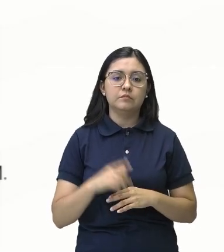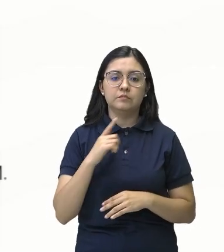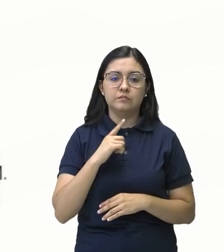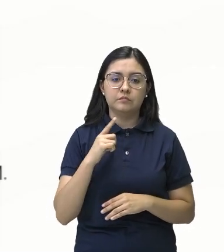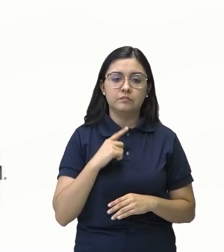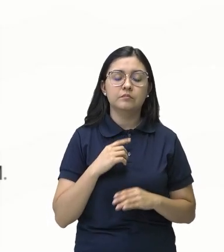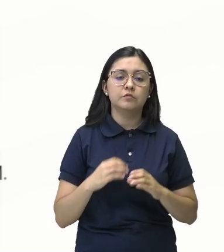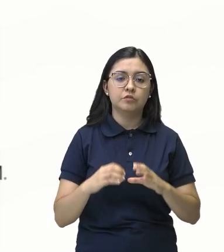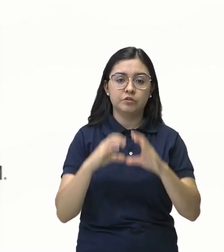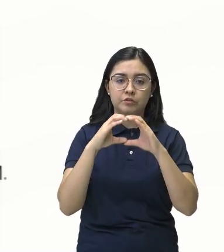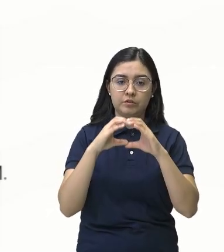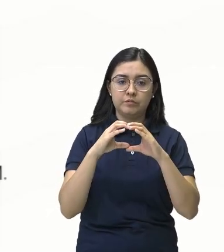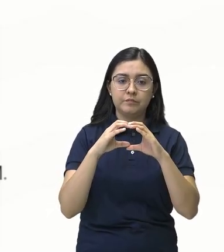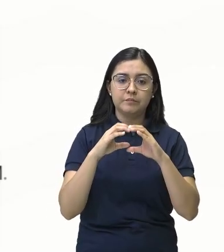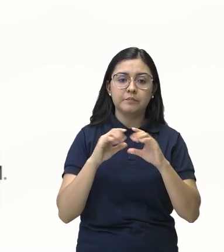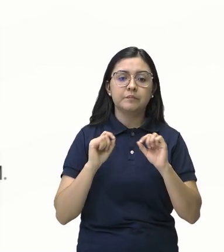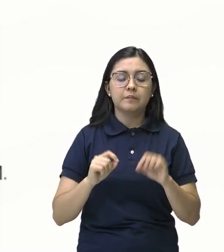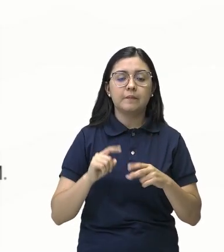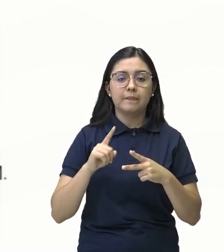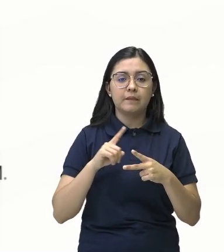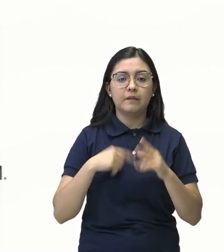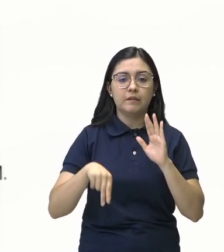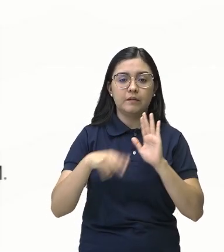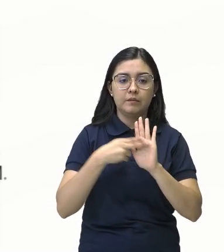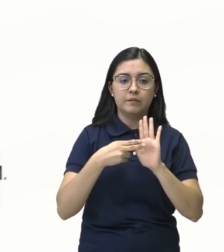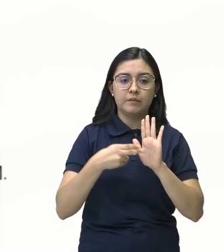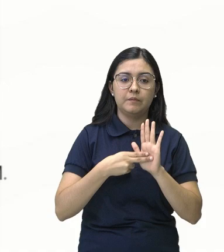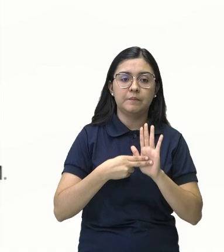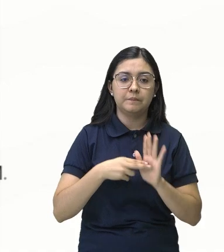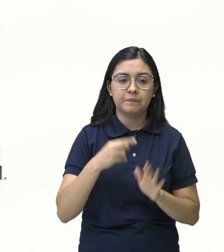do nosso círculo, será igual a